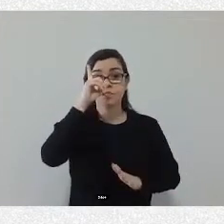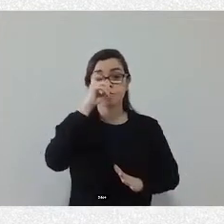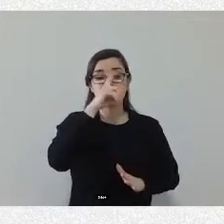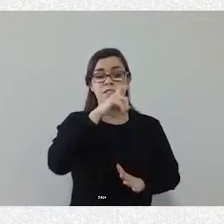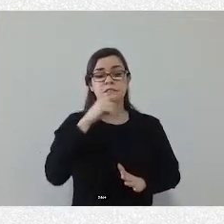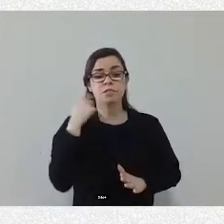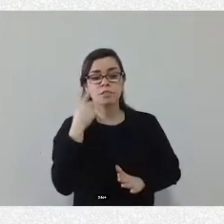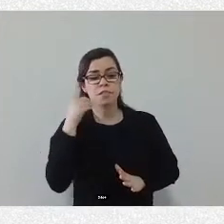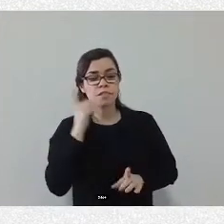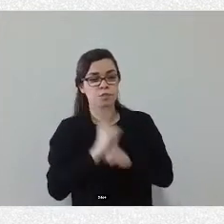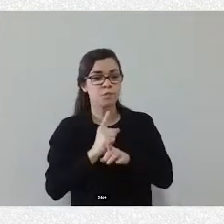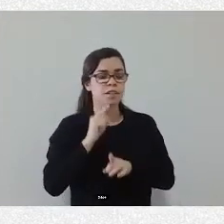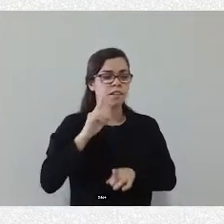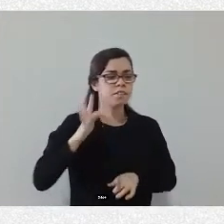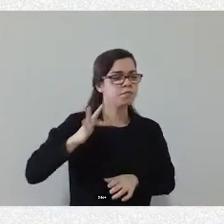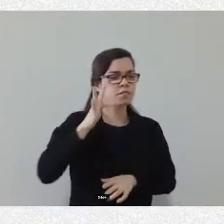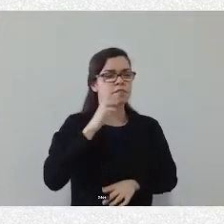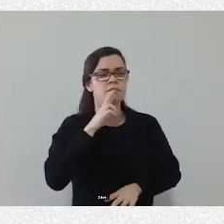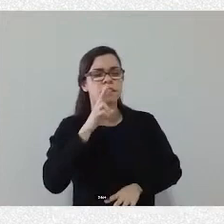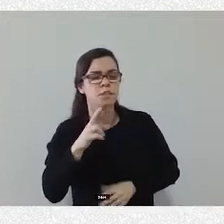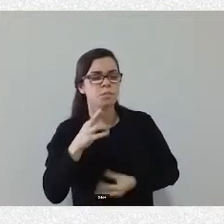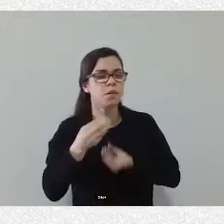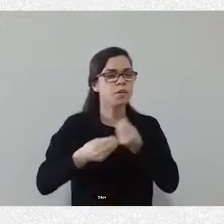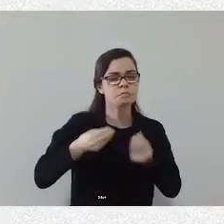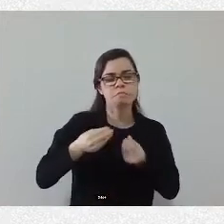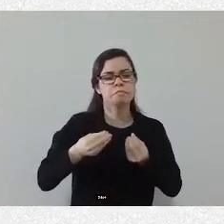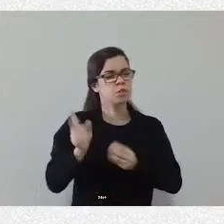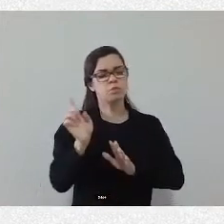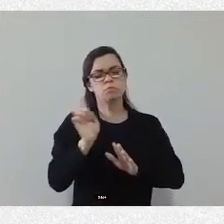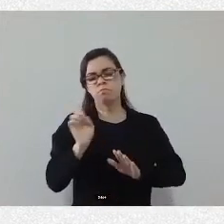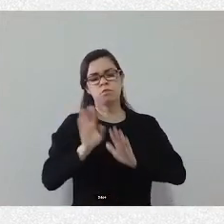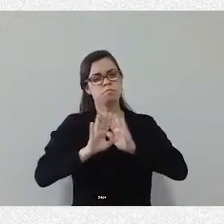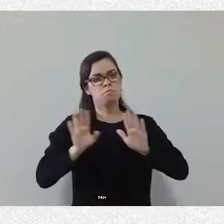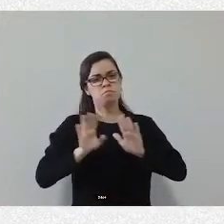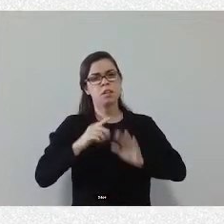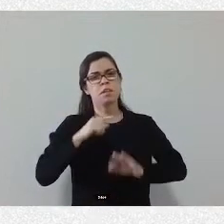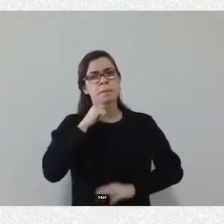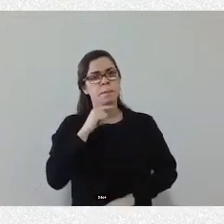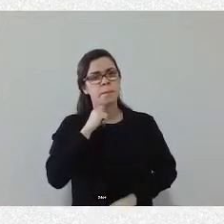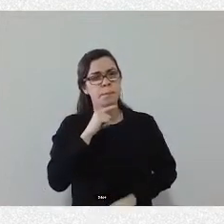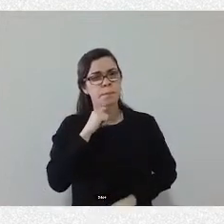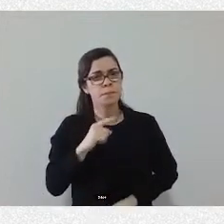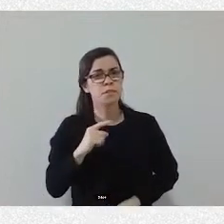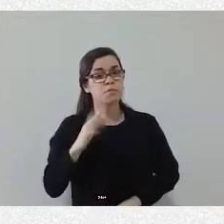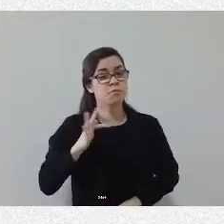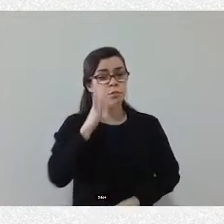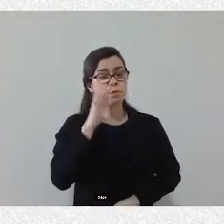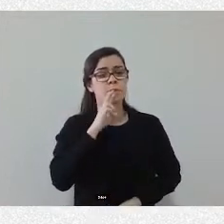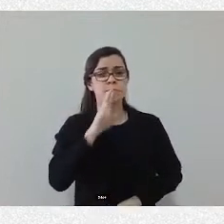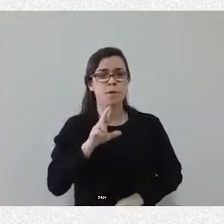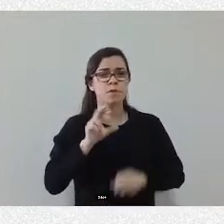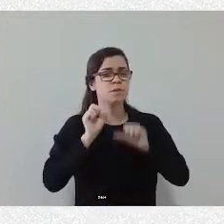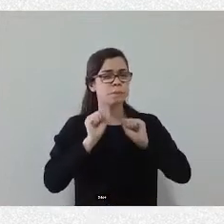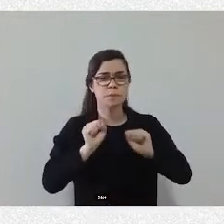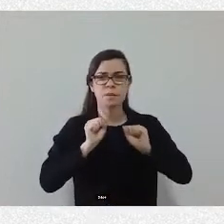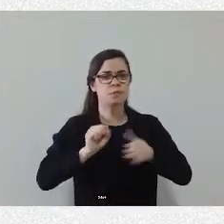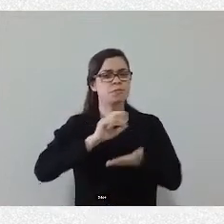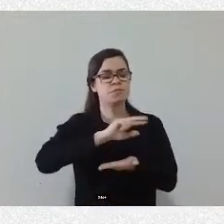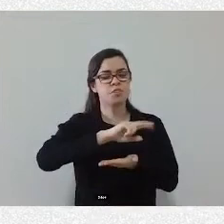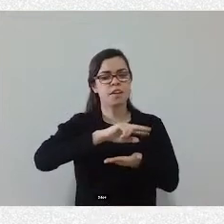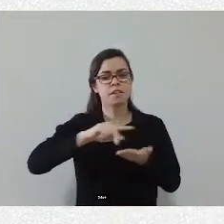seria, talvez a gente não estaria conduzindo essa pesquisa. Então, os resultados podem ser diversos. Então, é daí a importância de se conduzir um